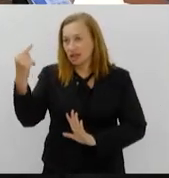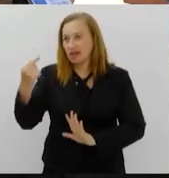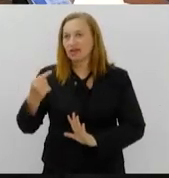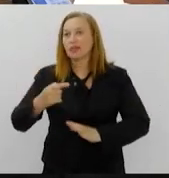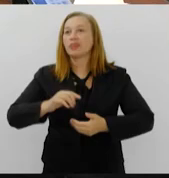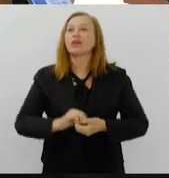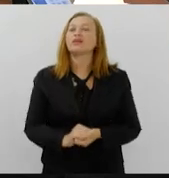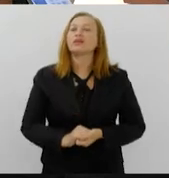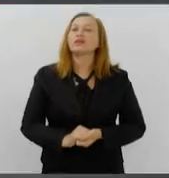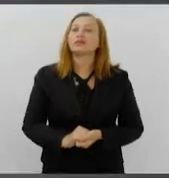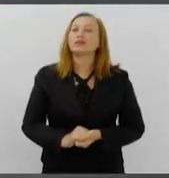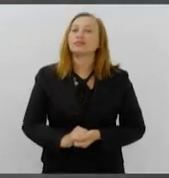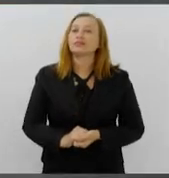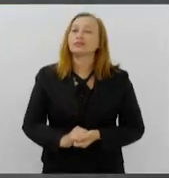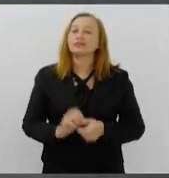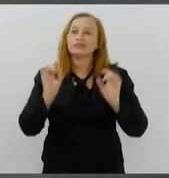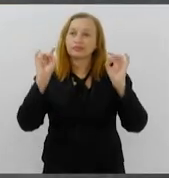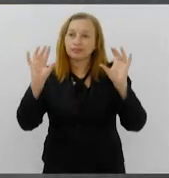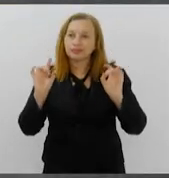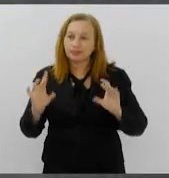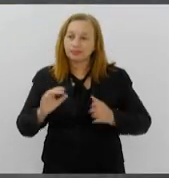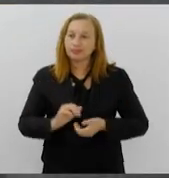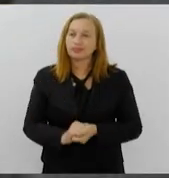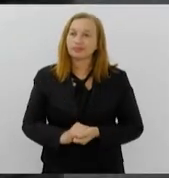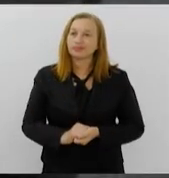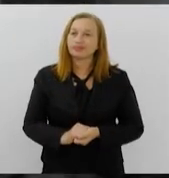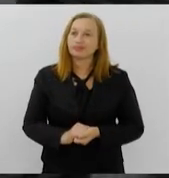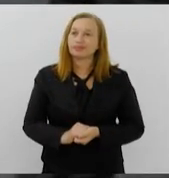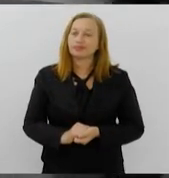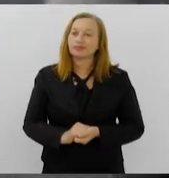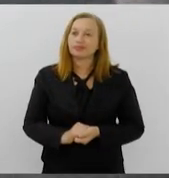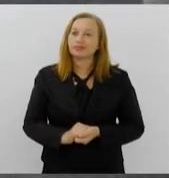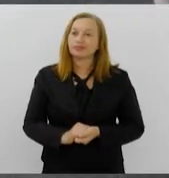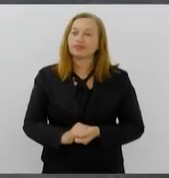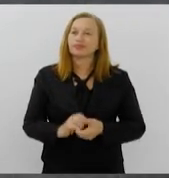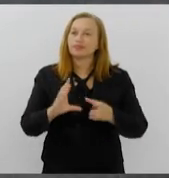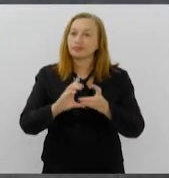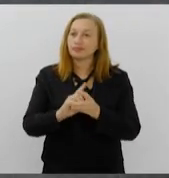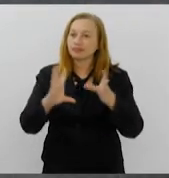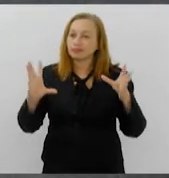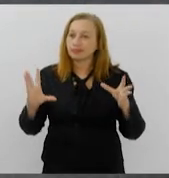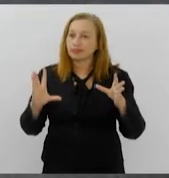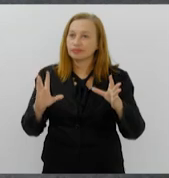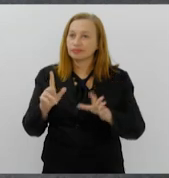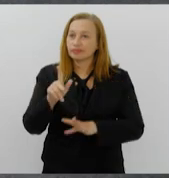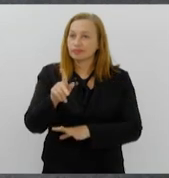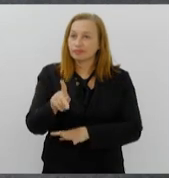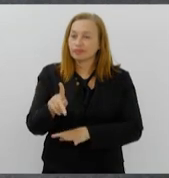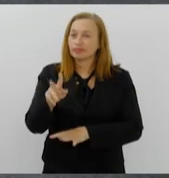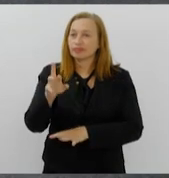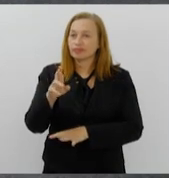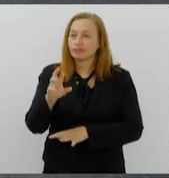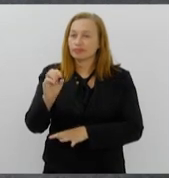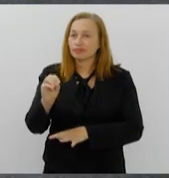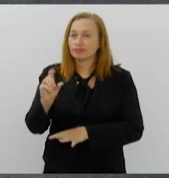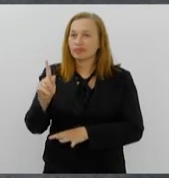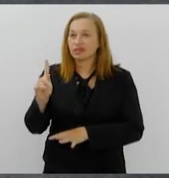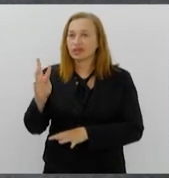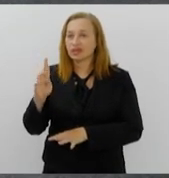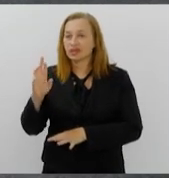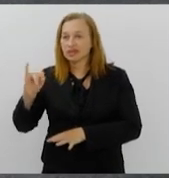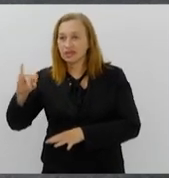divergência saudável, e especialmente aquelas e aqueles do campo popular e democrático progressista, aqui particularmente um abraço